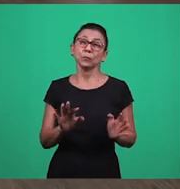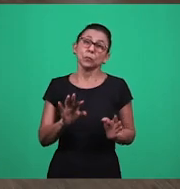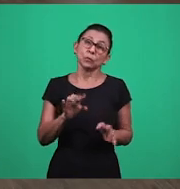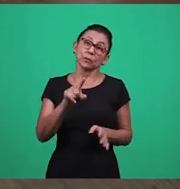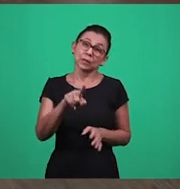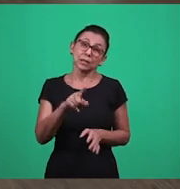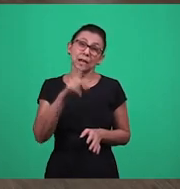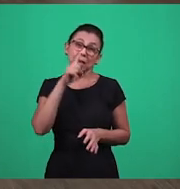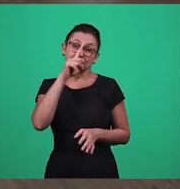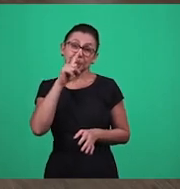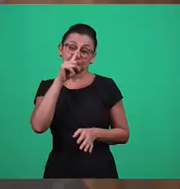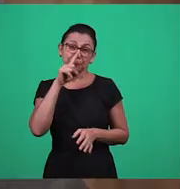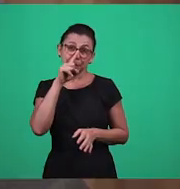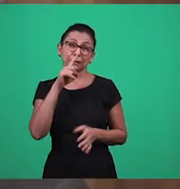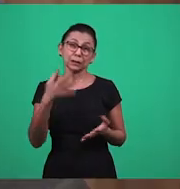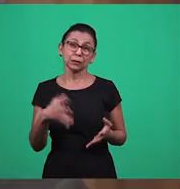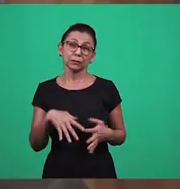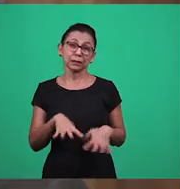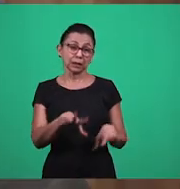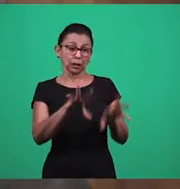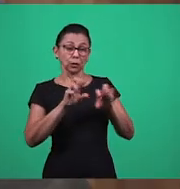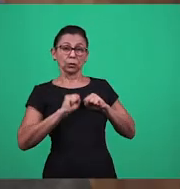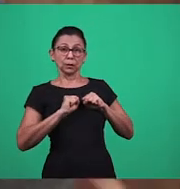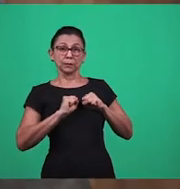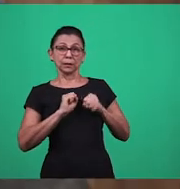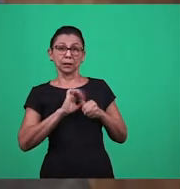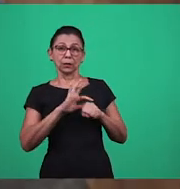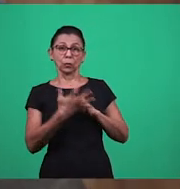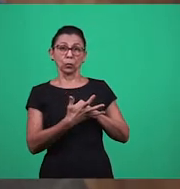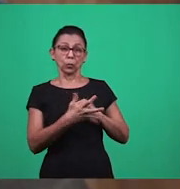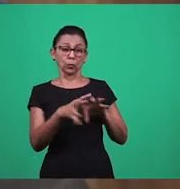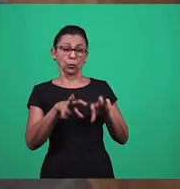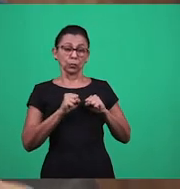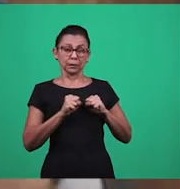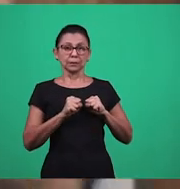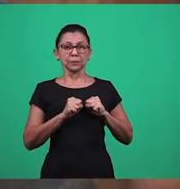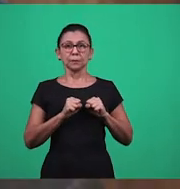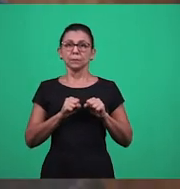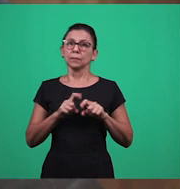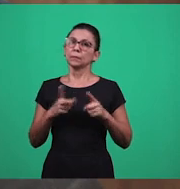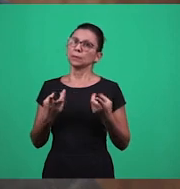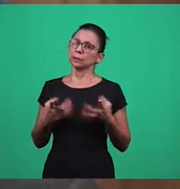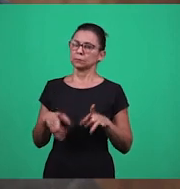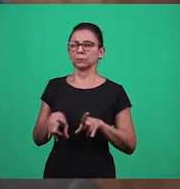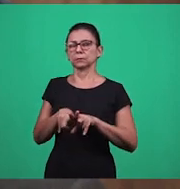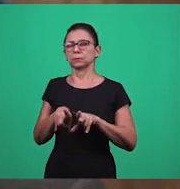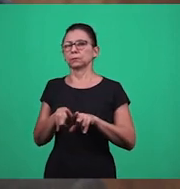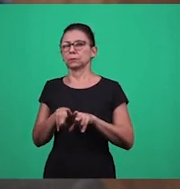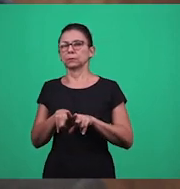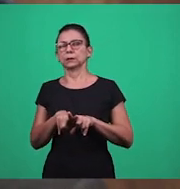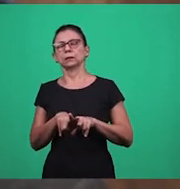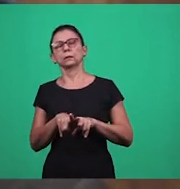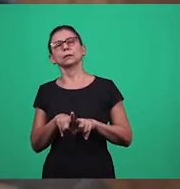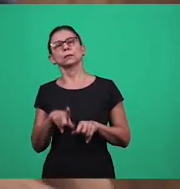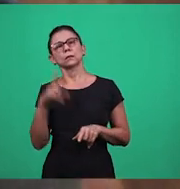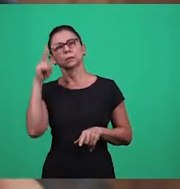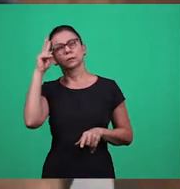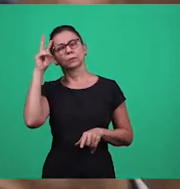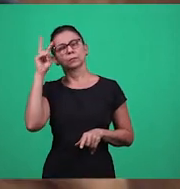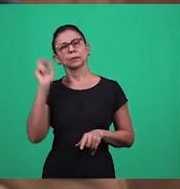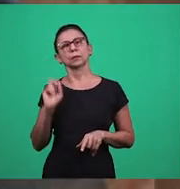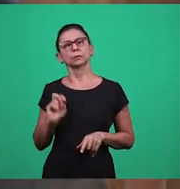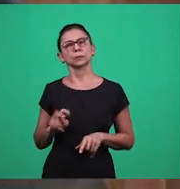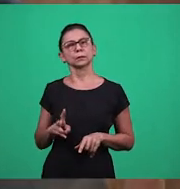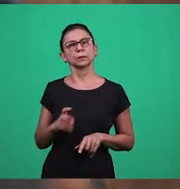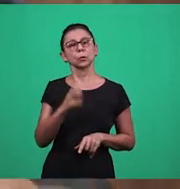da pessoa se contaminar com as pessoas que procuram e que estão infectadas. Agora, por outro lado, nós